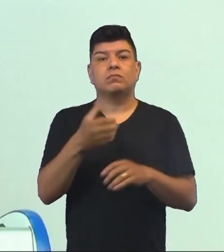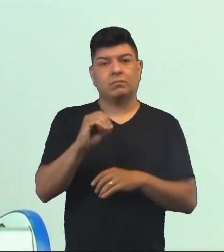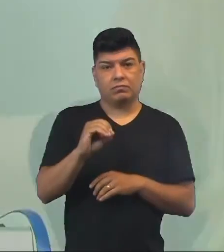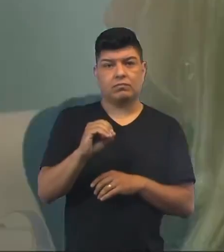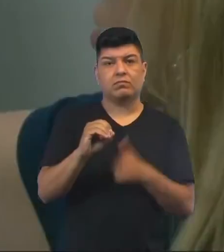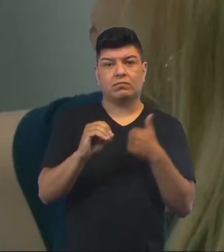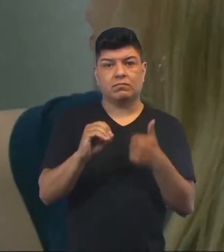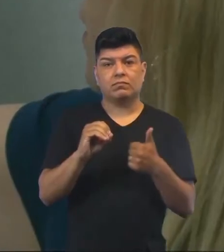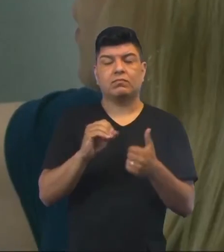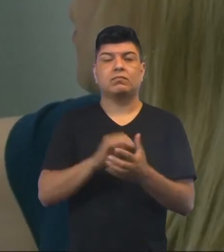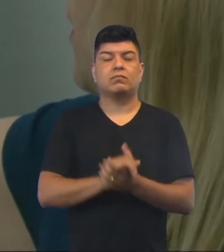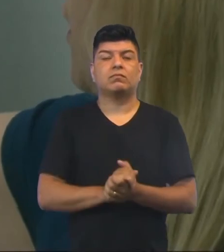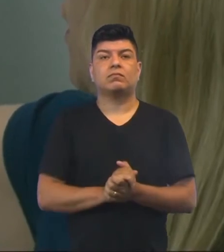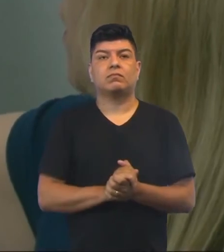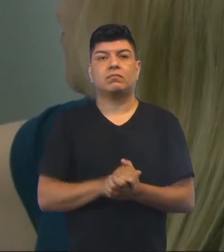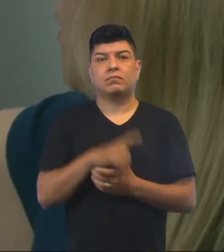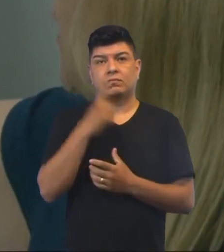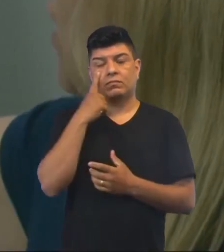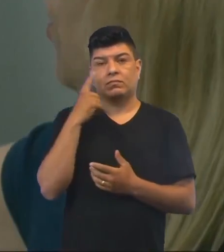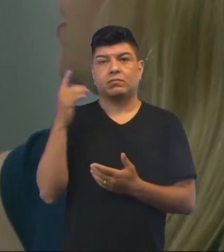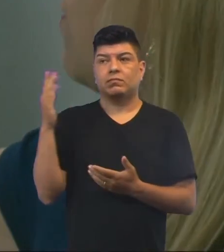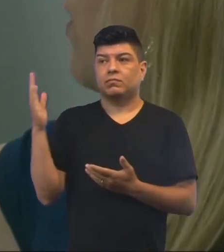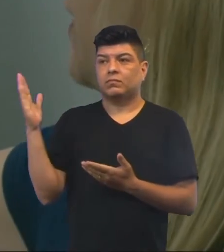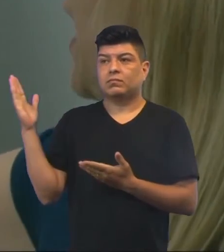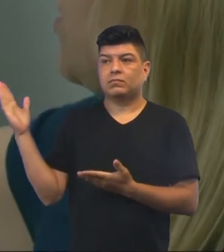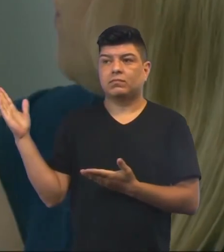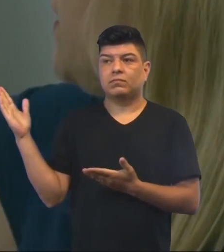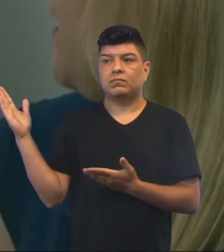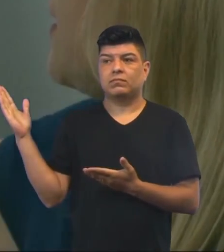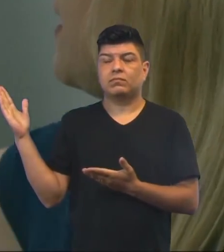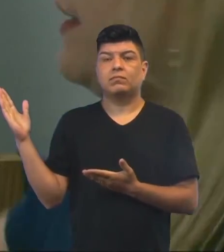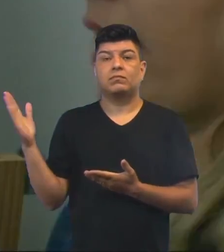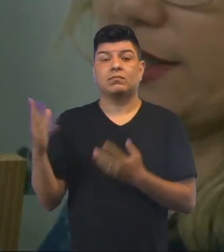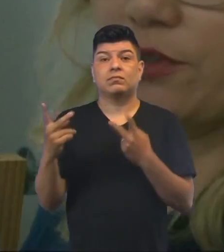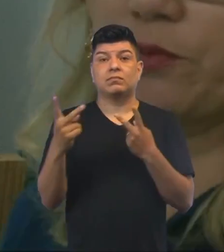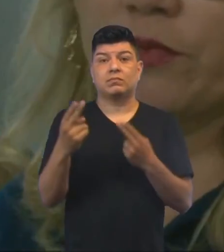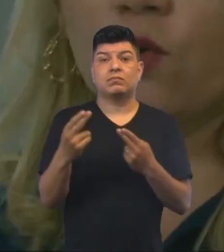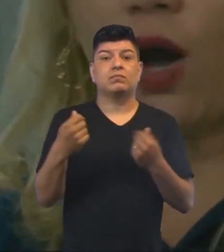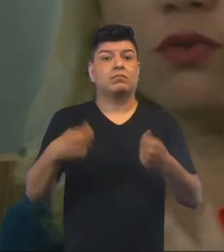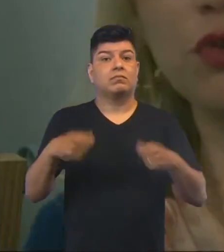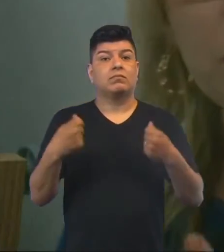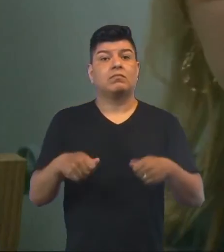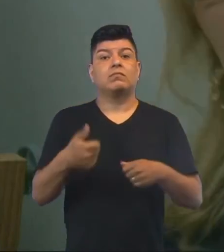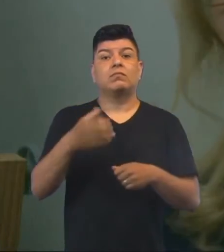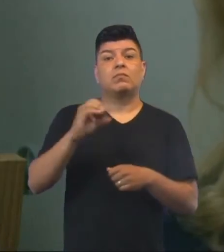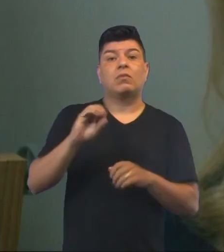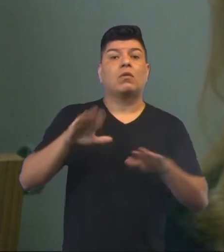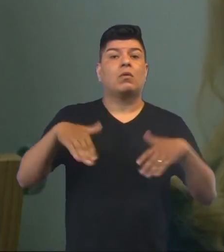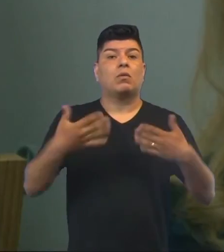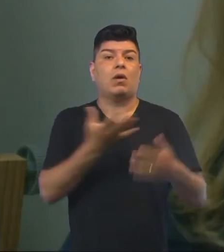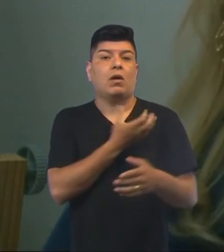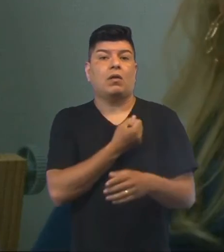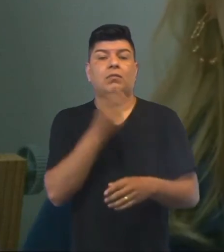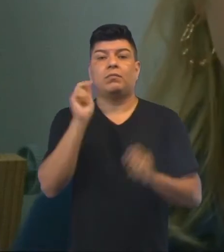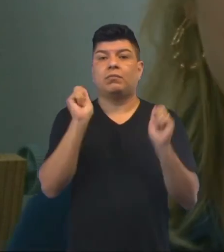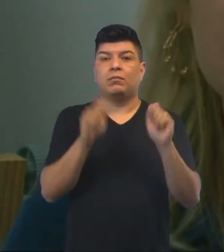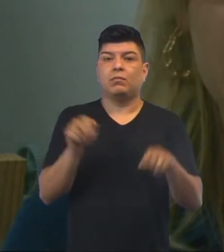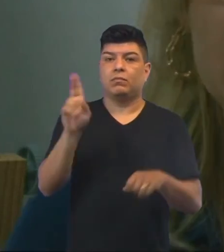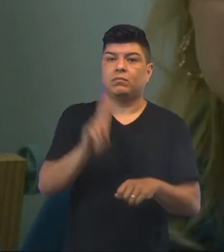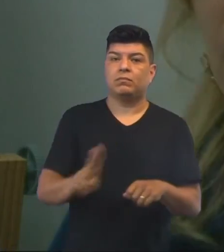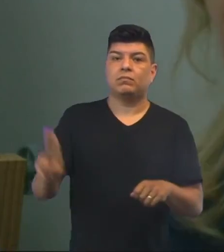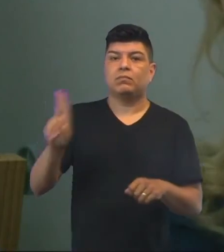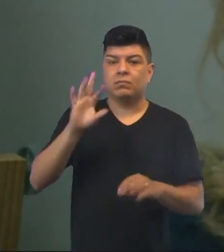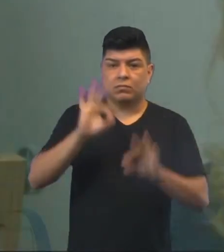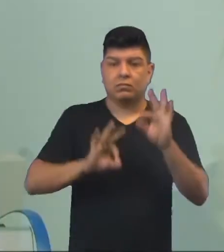dez veja bem e a nossa igualdade vai ter que ser 10 qual o número que você pode utilizar para